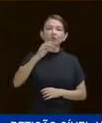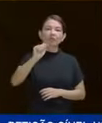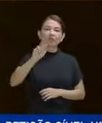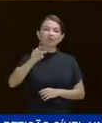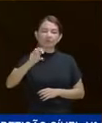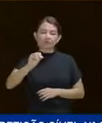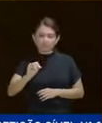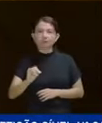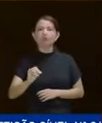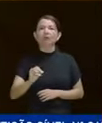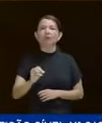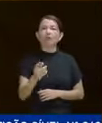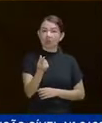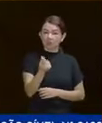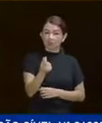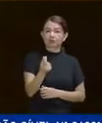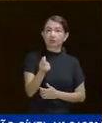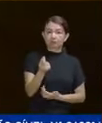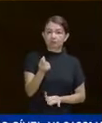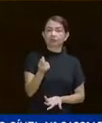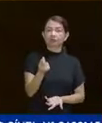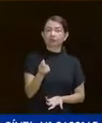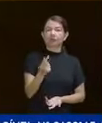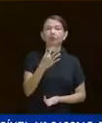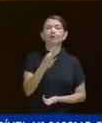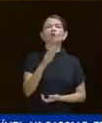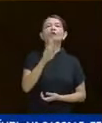Fundo Eleitoral de Financiamento de Campanha.